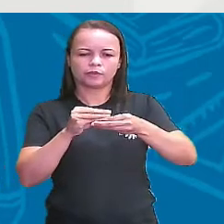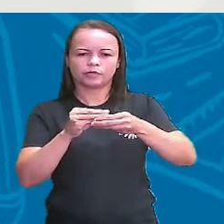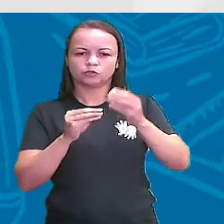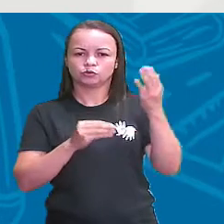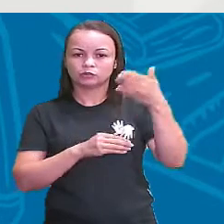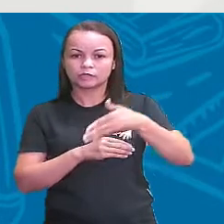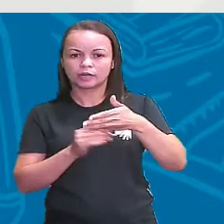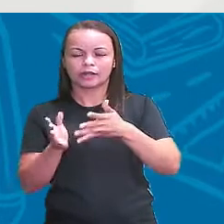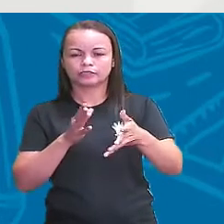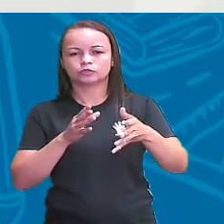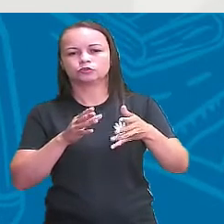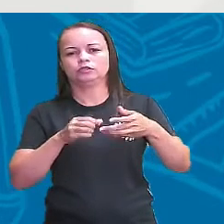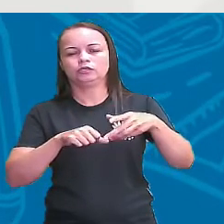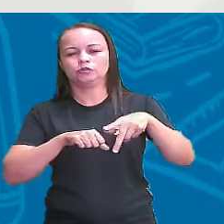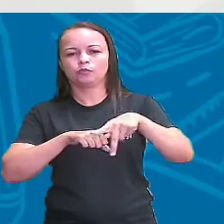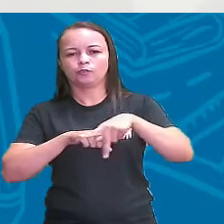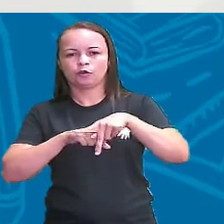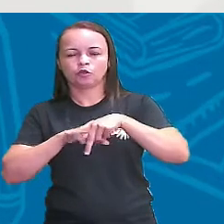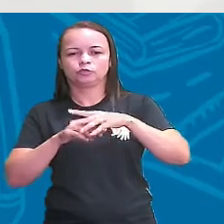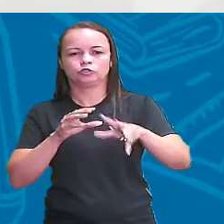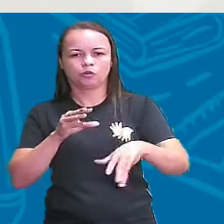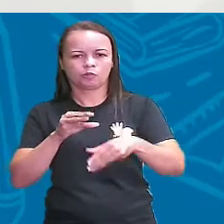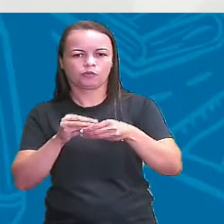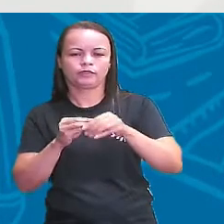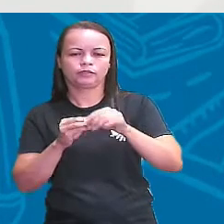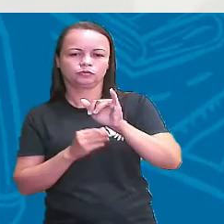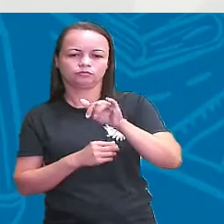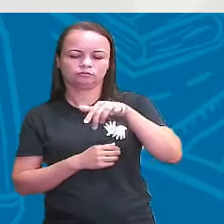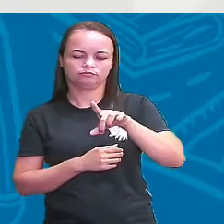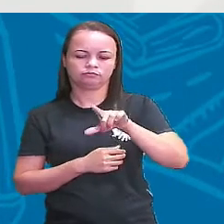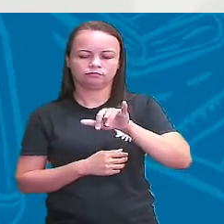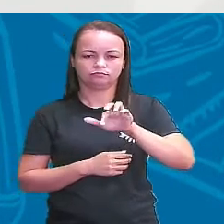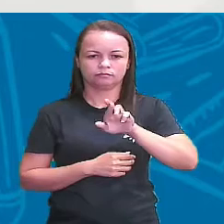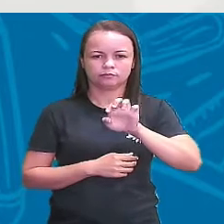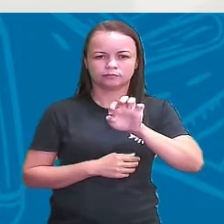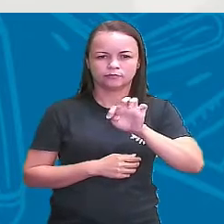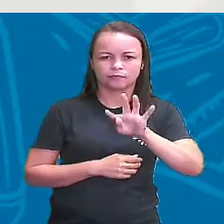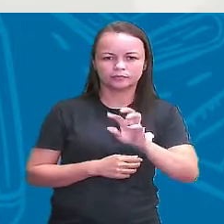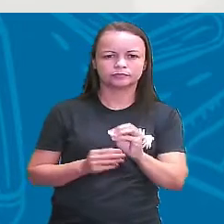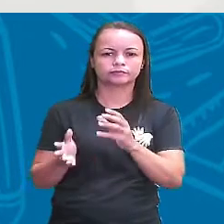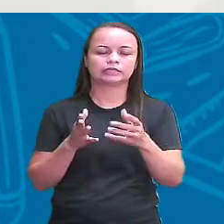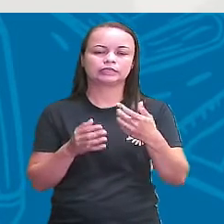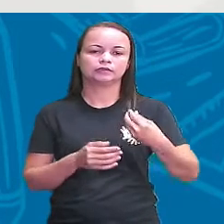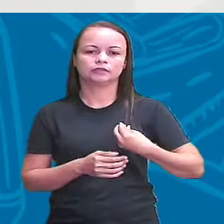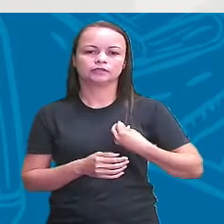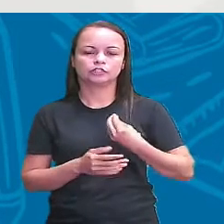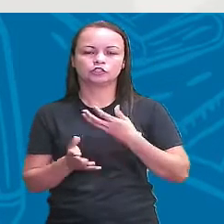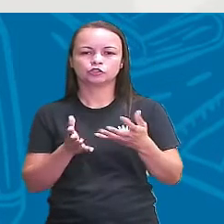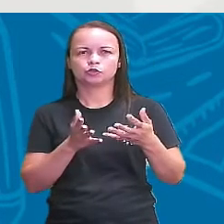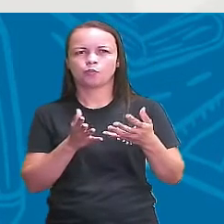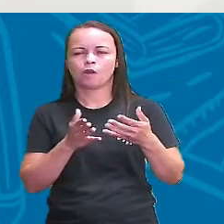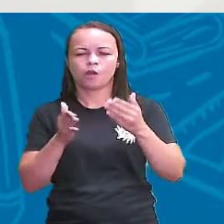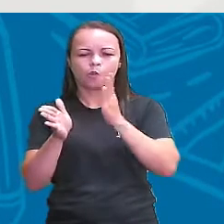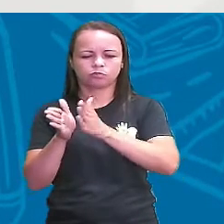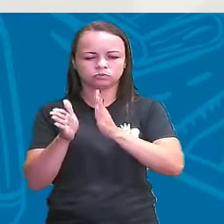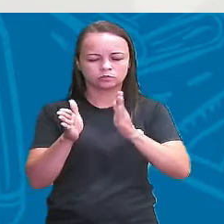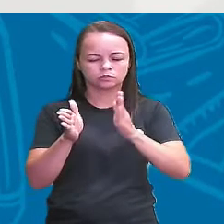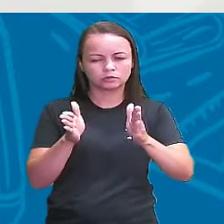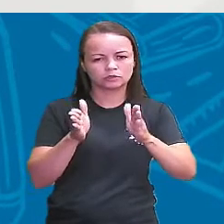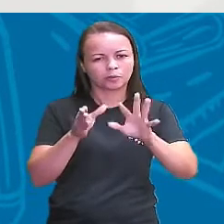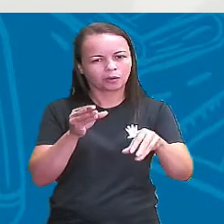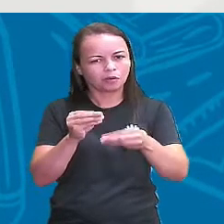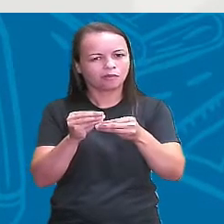quanto de complemento indireto, na mesma frase, existe uma ordem para a gente colocar eles, tá